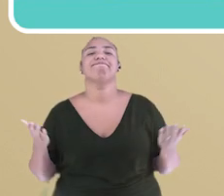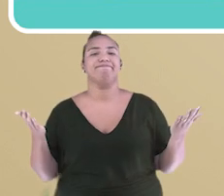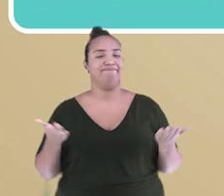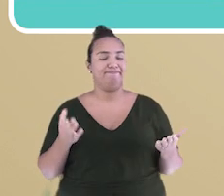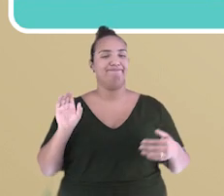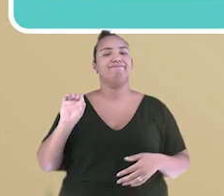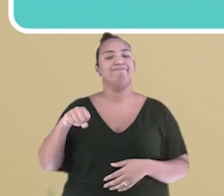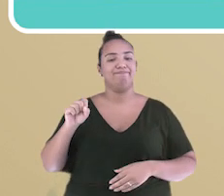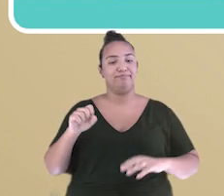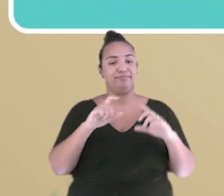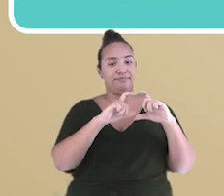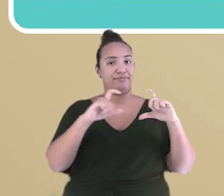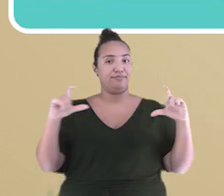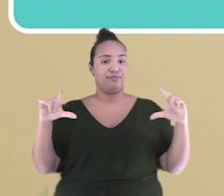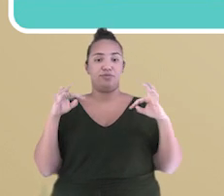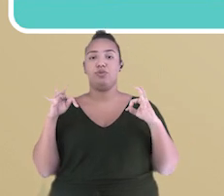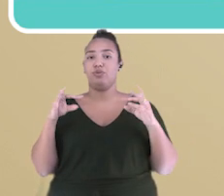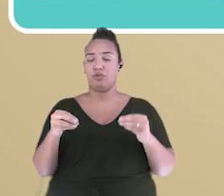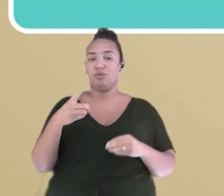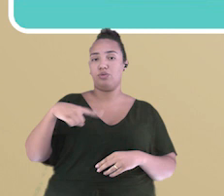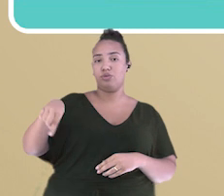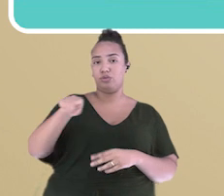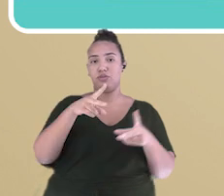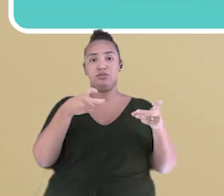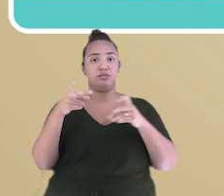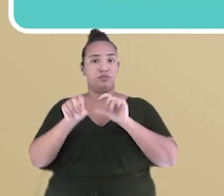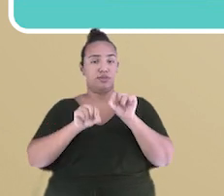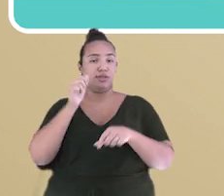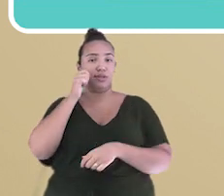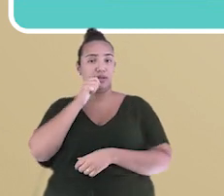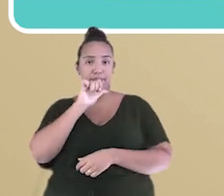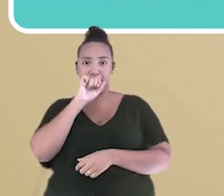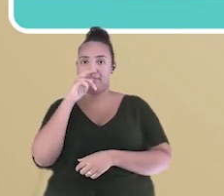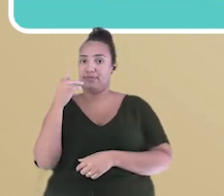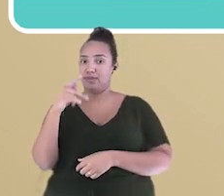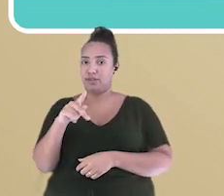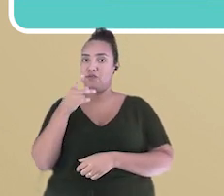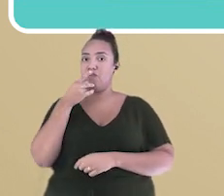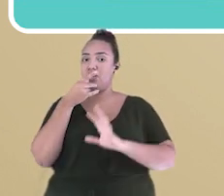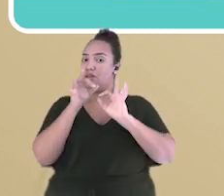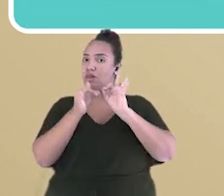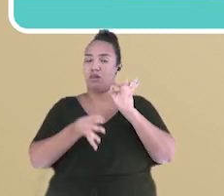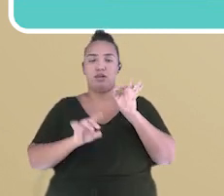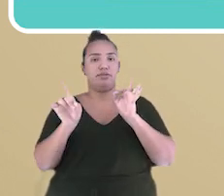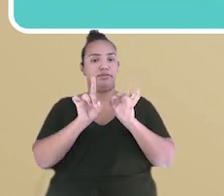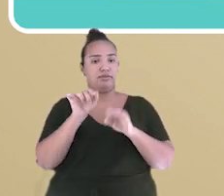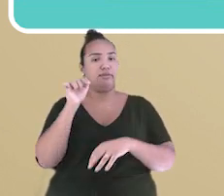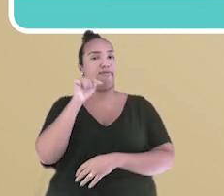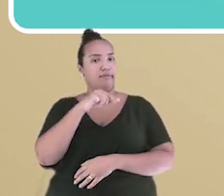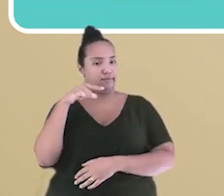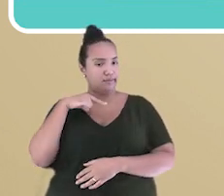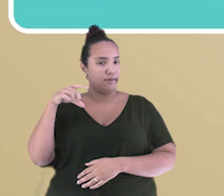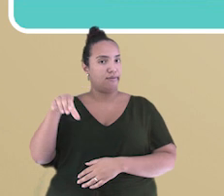Agora sim, com a tirinha completa, a gente percebe que a mãe do Seninha não é exagerada. Ele realmente